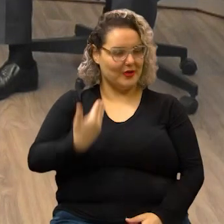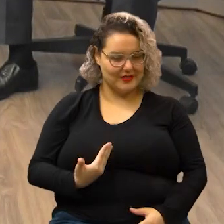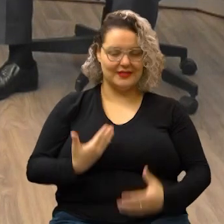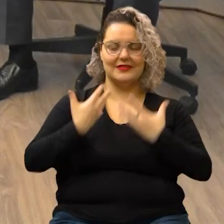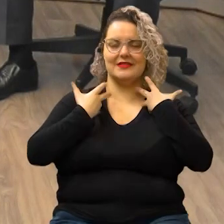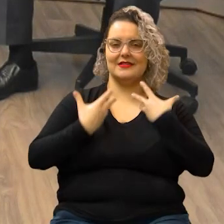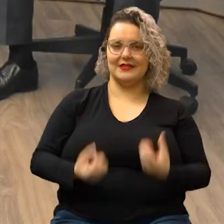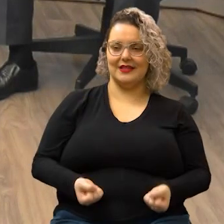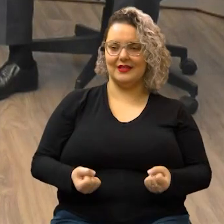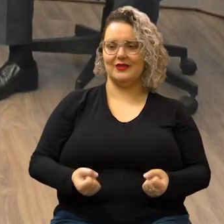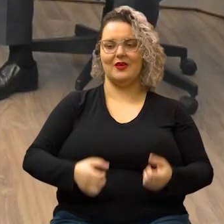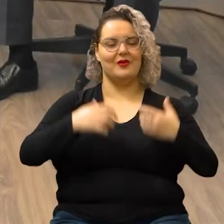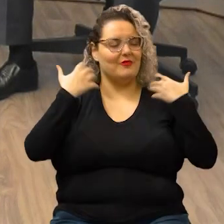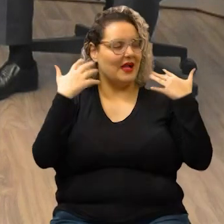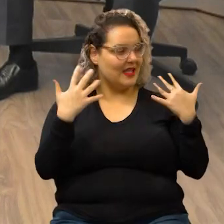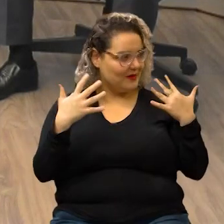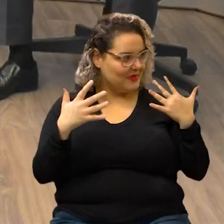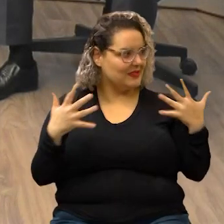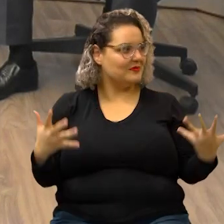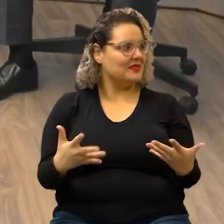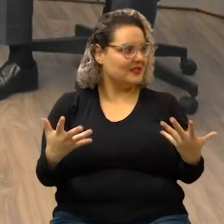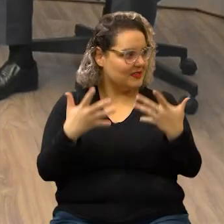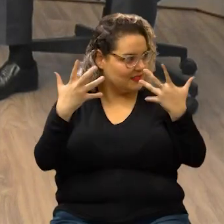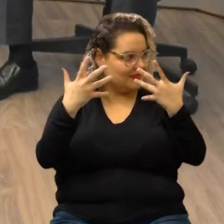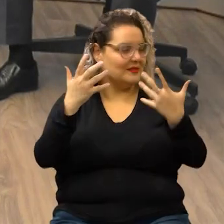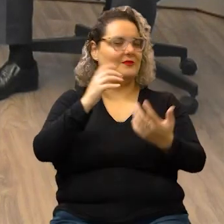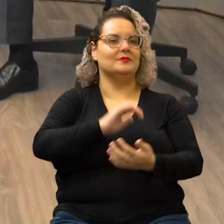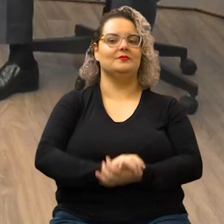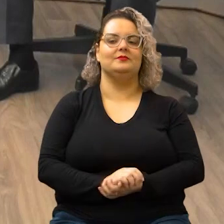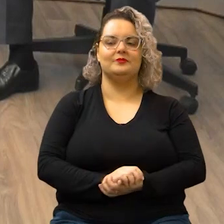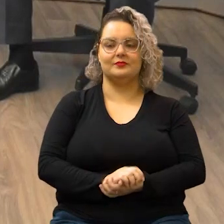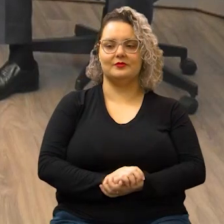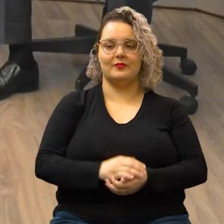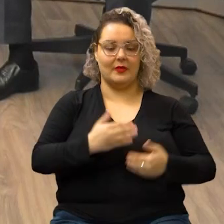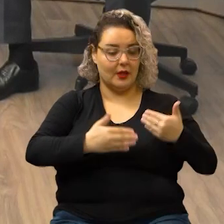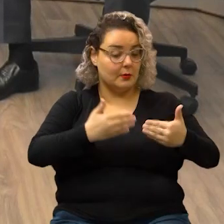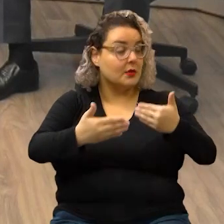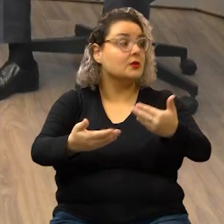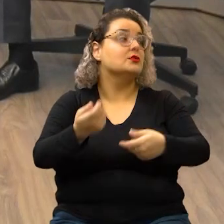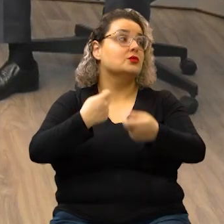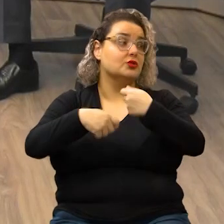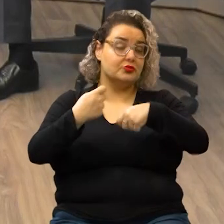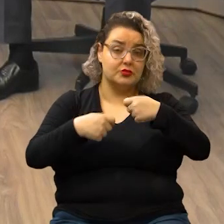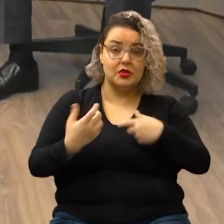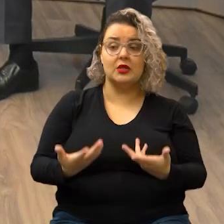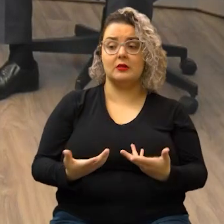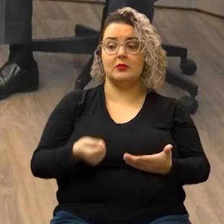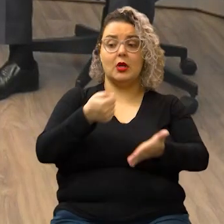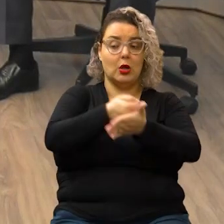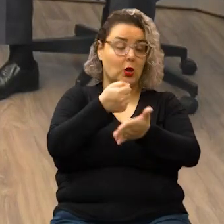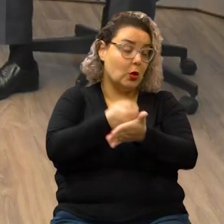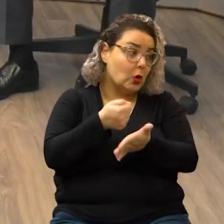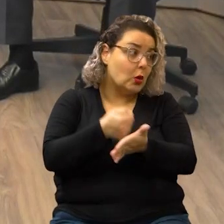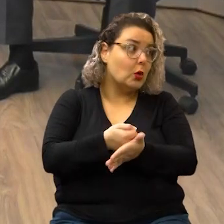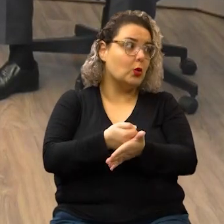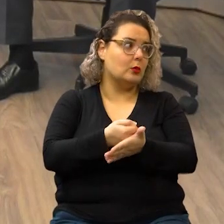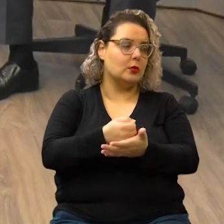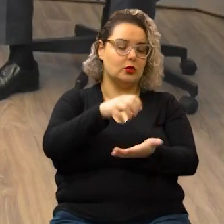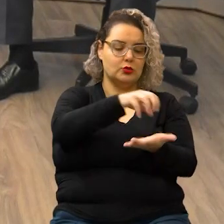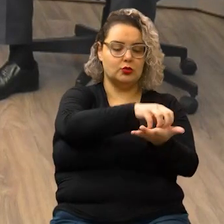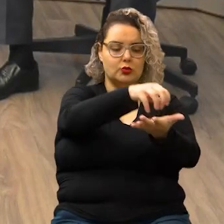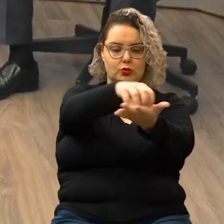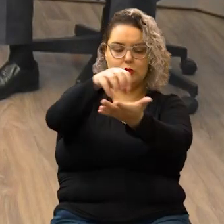convite, parabenizá-lo pela iniciativa de instaurar esse procedimento administrativo aí para cobrar, inclusive, dos